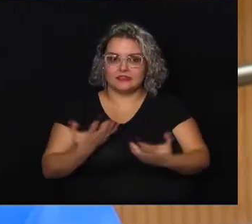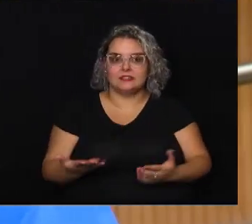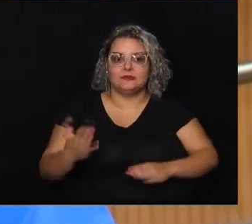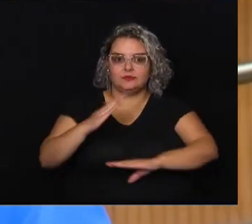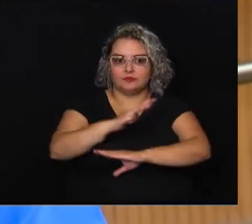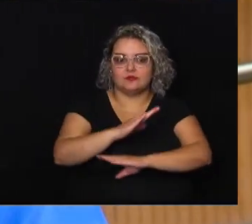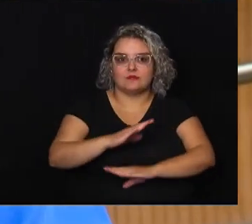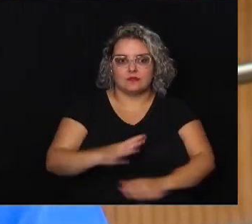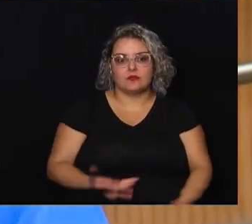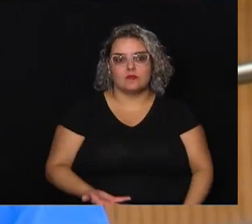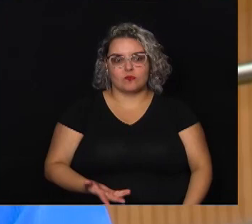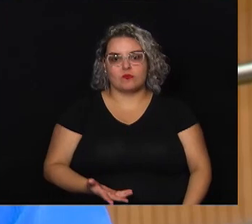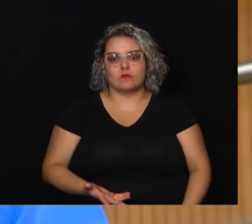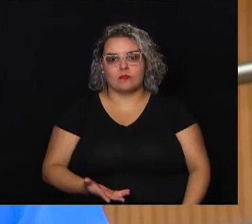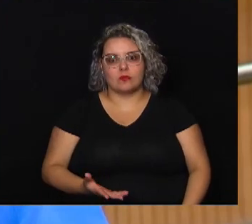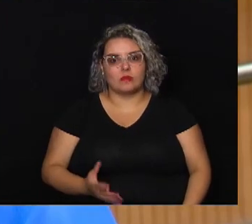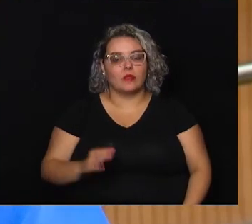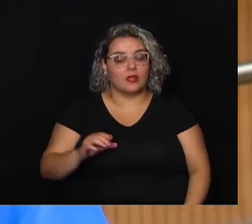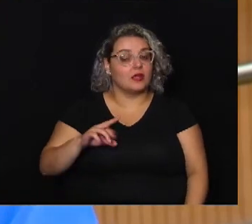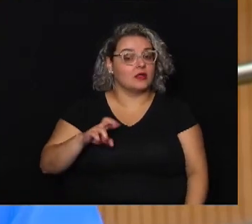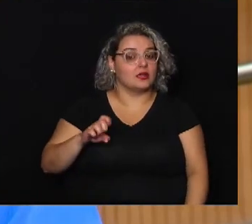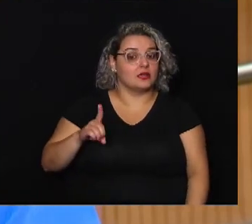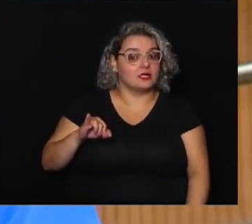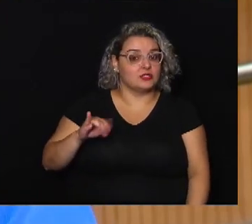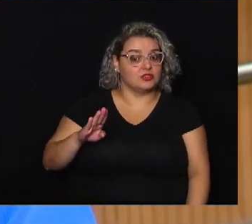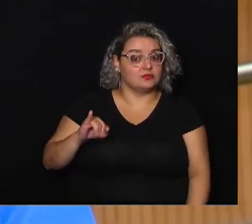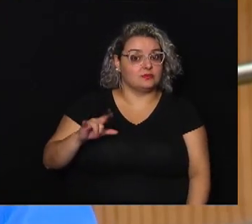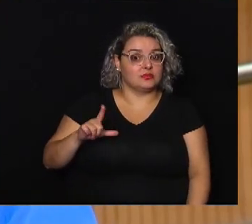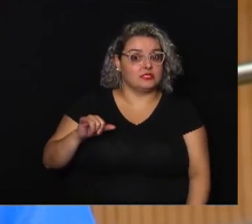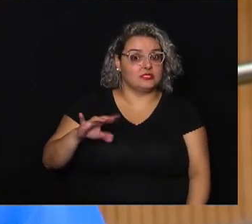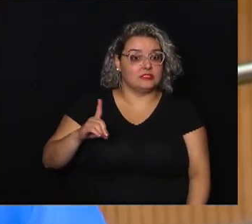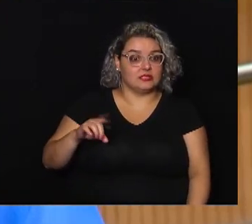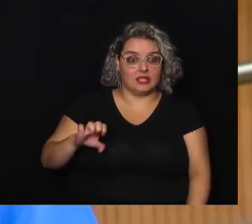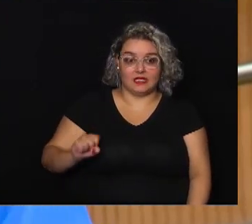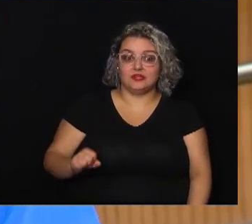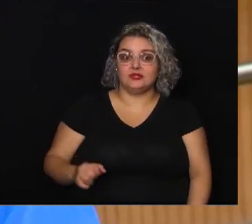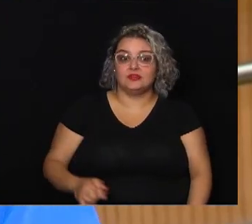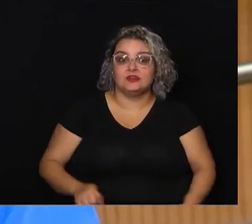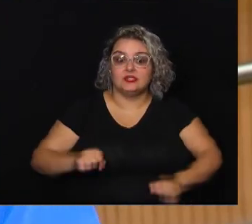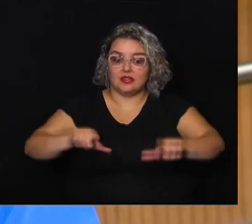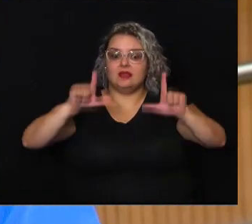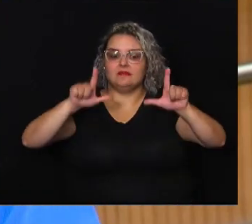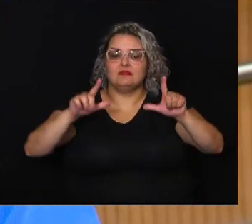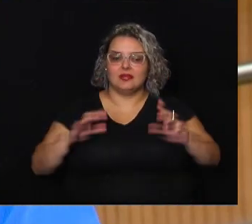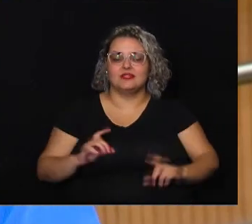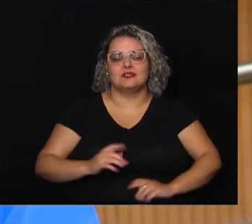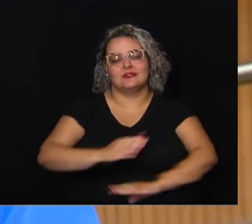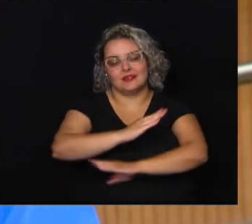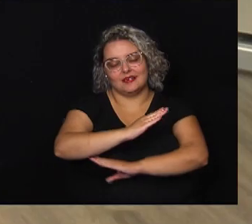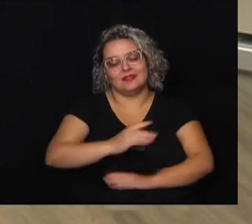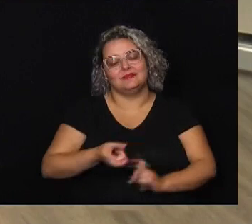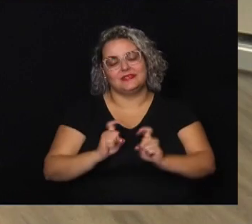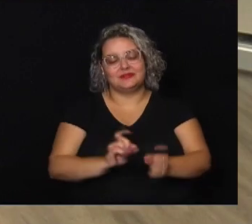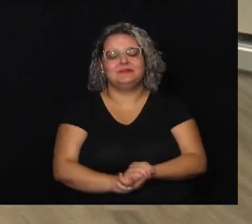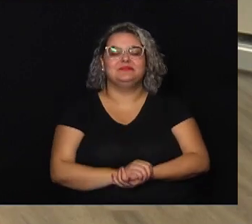resgatar a imagem e a credibilidade da Câmara, percebi essa disposição em todos os vereadores na reunião de hoje.